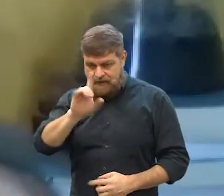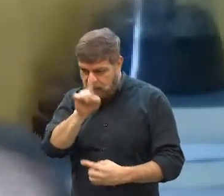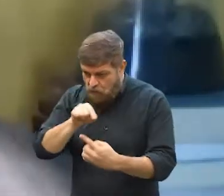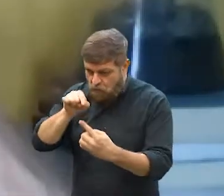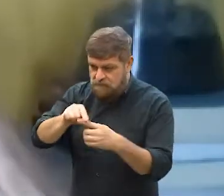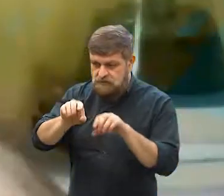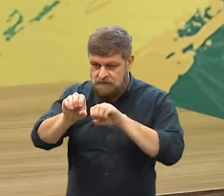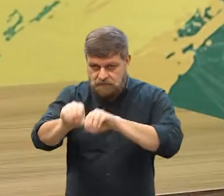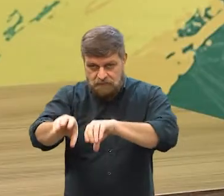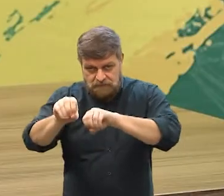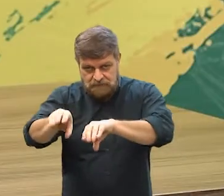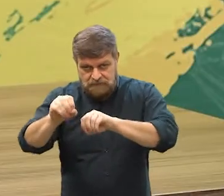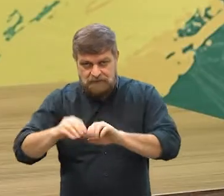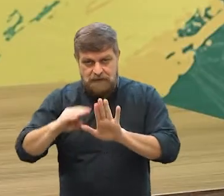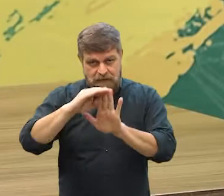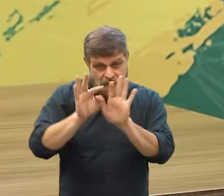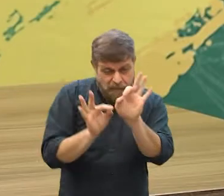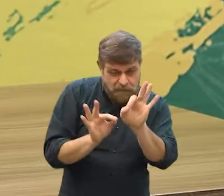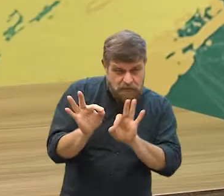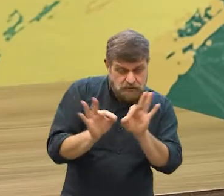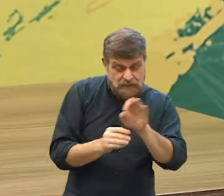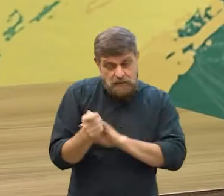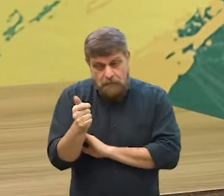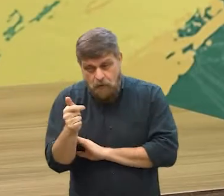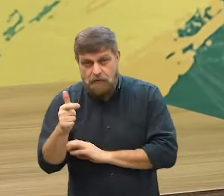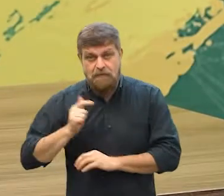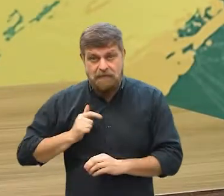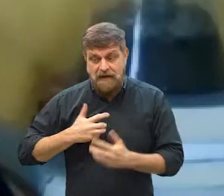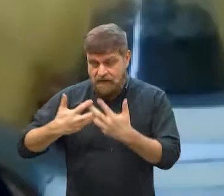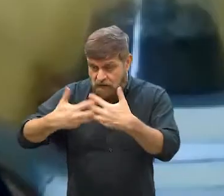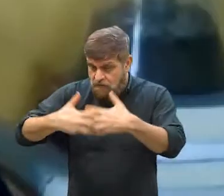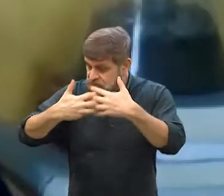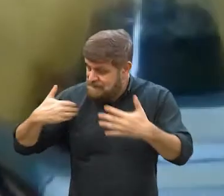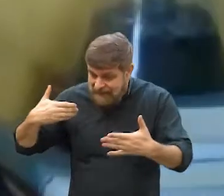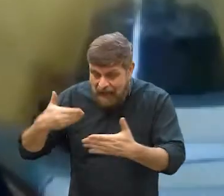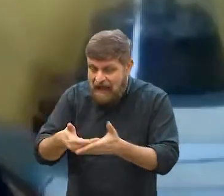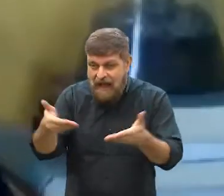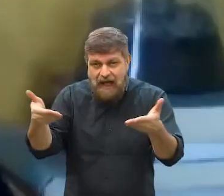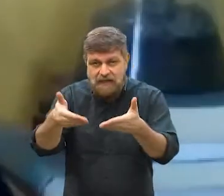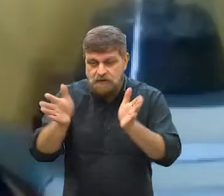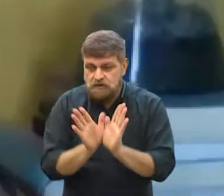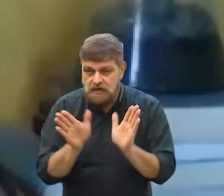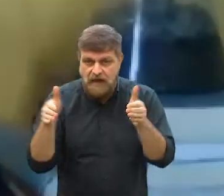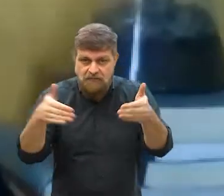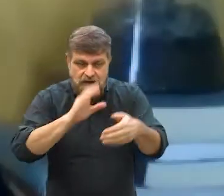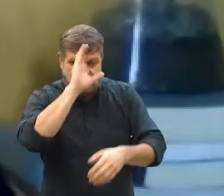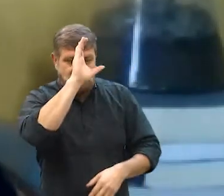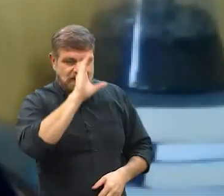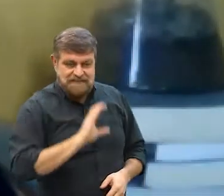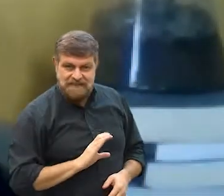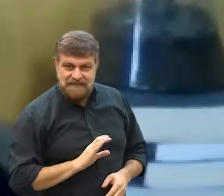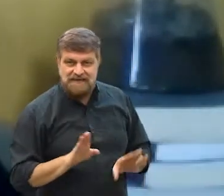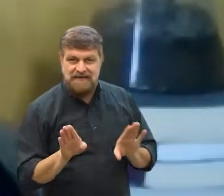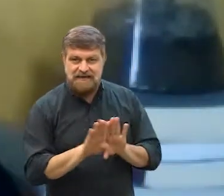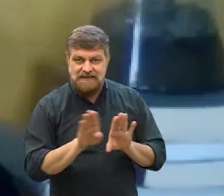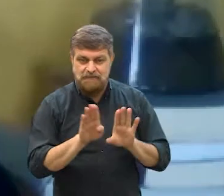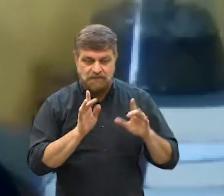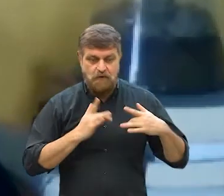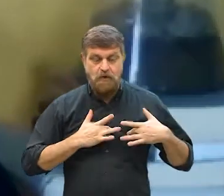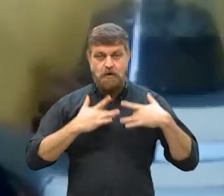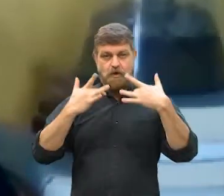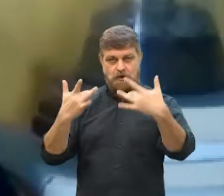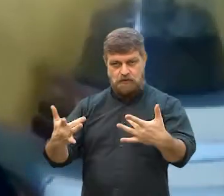declarado não desenvolve também projetos o homem mas ela tá no ar até hoje aqui com uma programação voltada para cidadania enfim ela foi